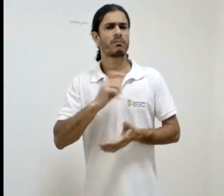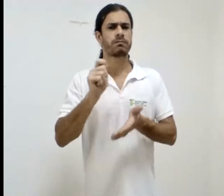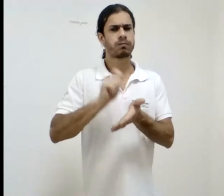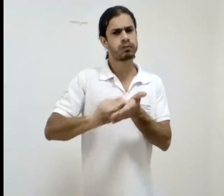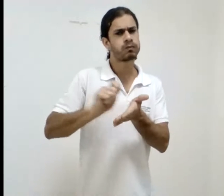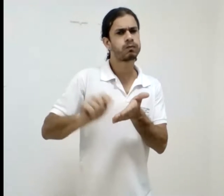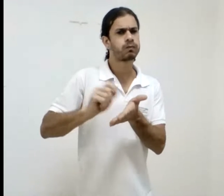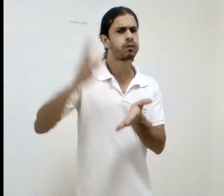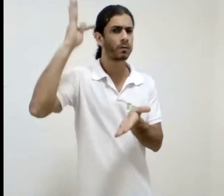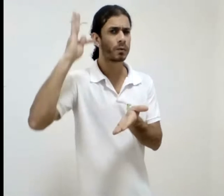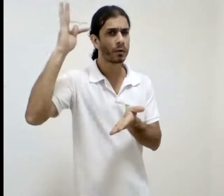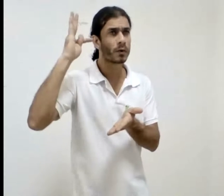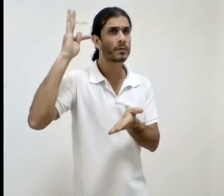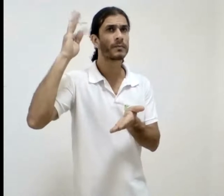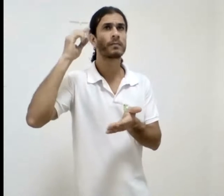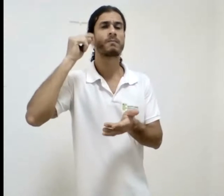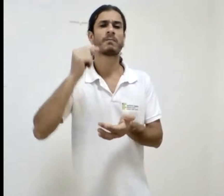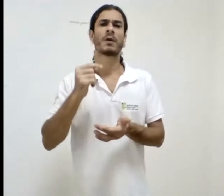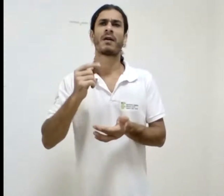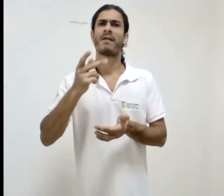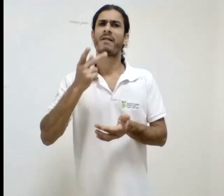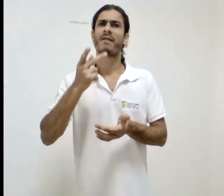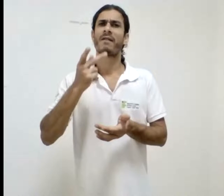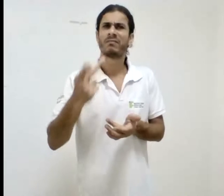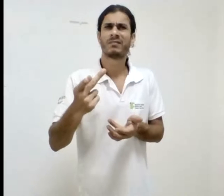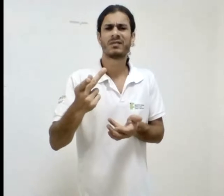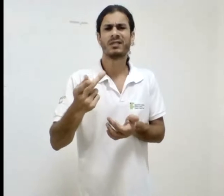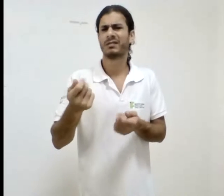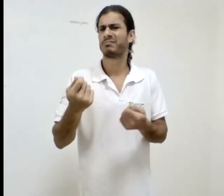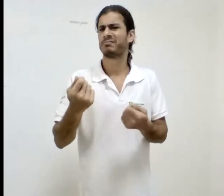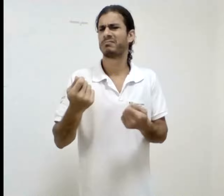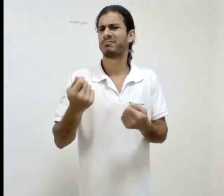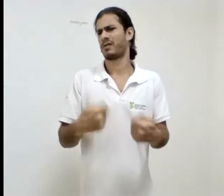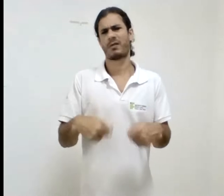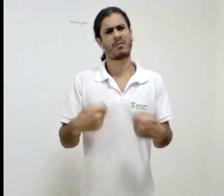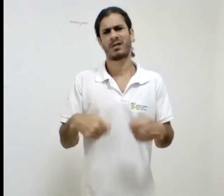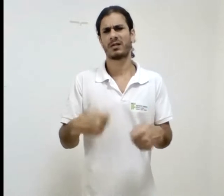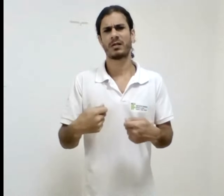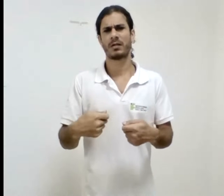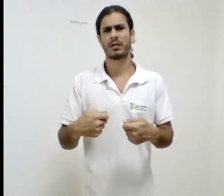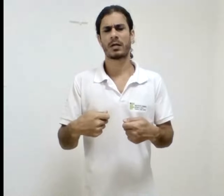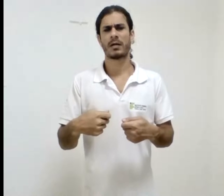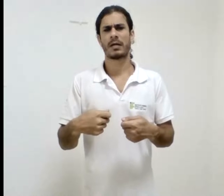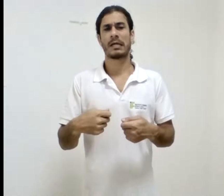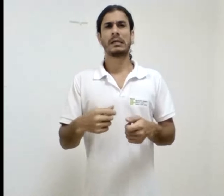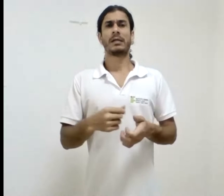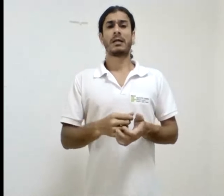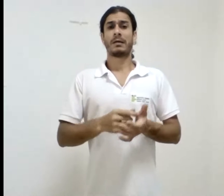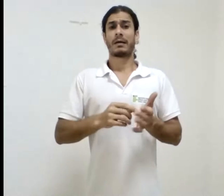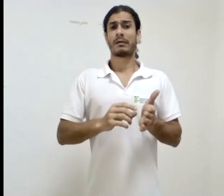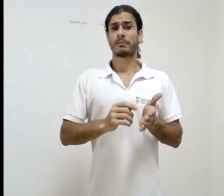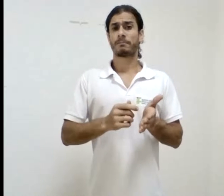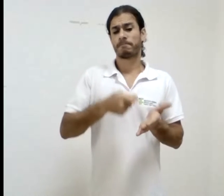desnecessidade de demarcar o que vem a ser pesquisa na